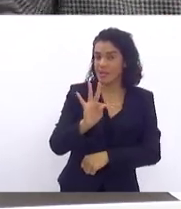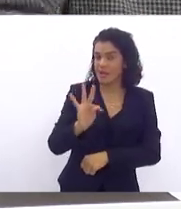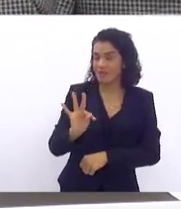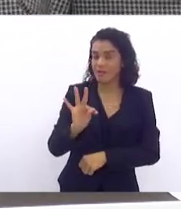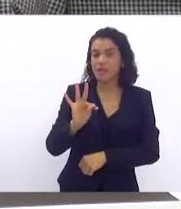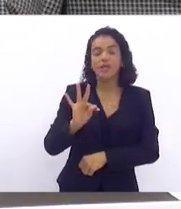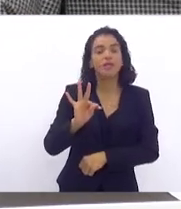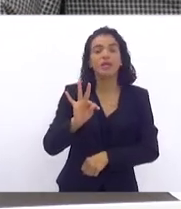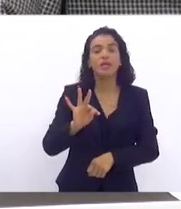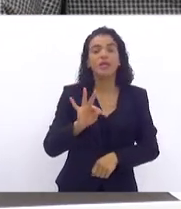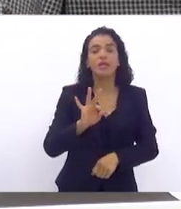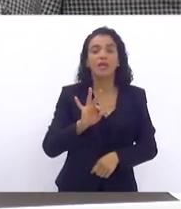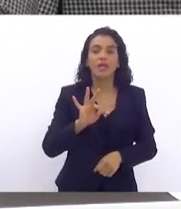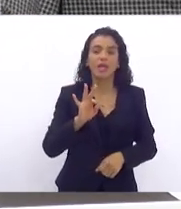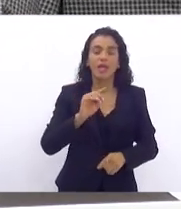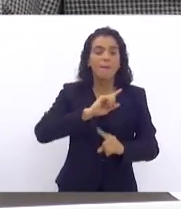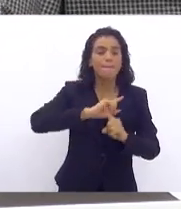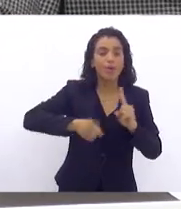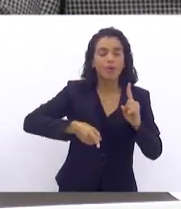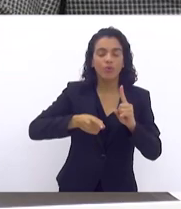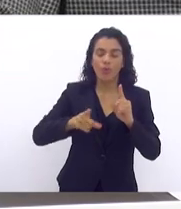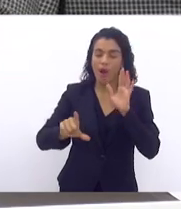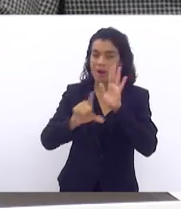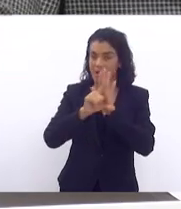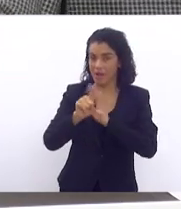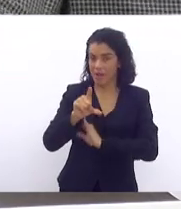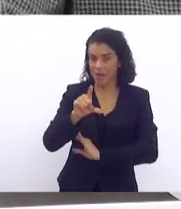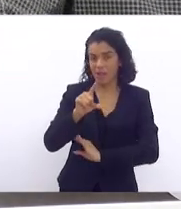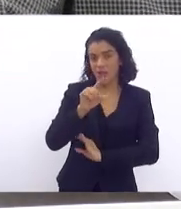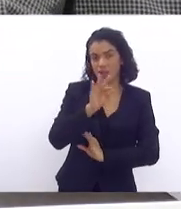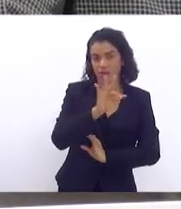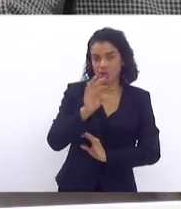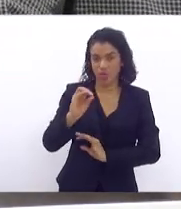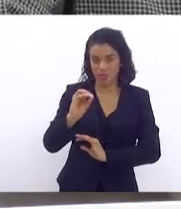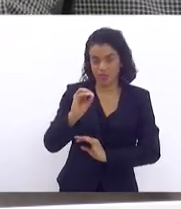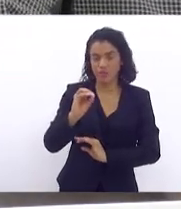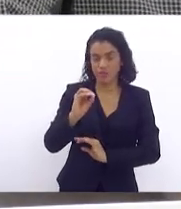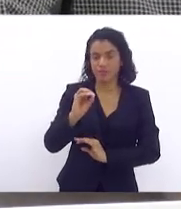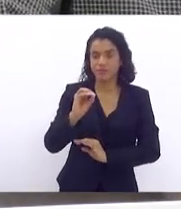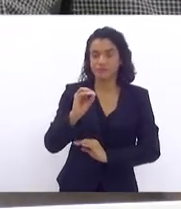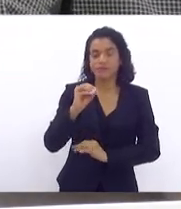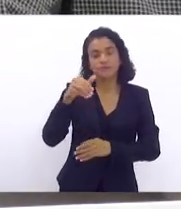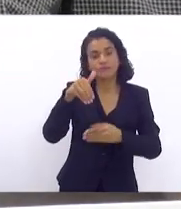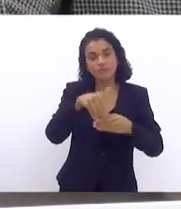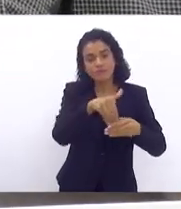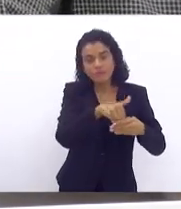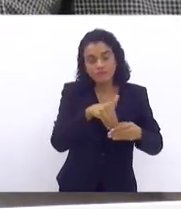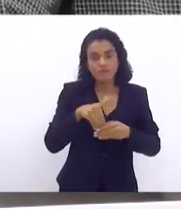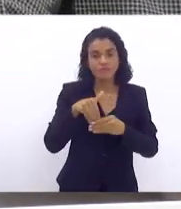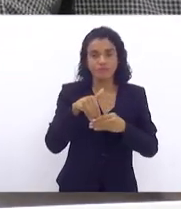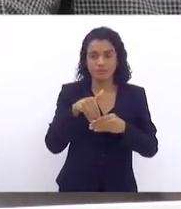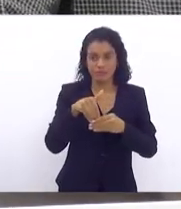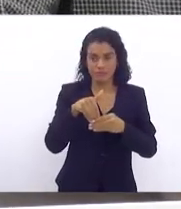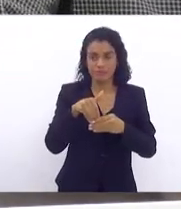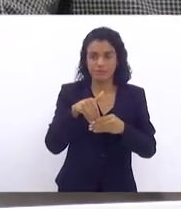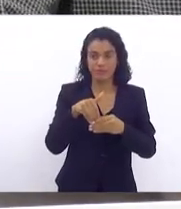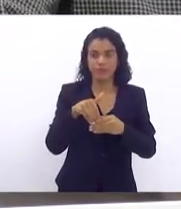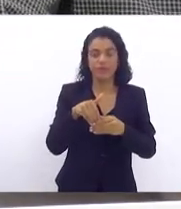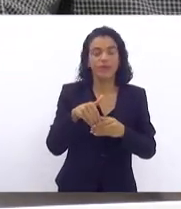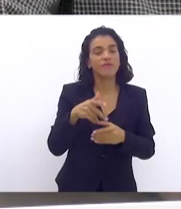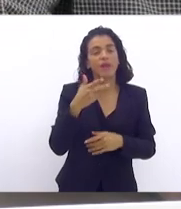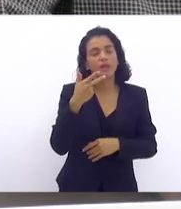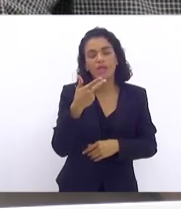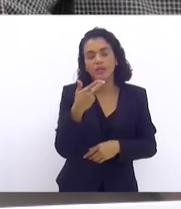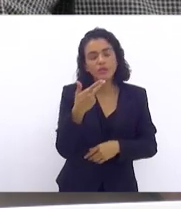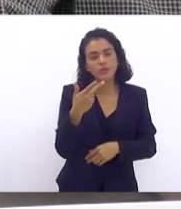Tocantins exatamente nessa direção. E foi votado pelo Pleno, reconhecendo